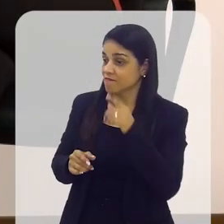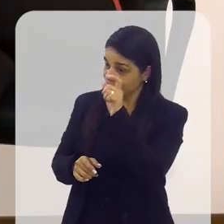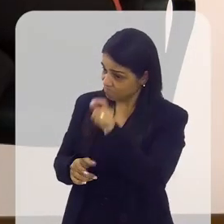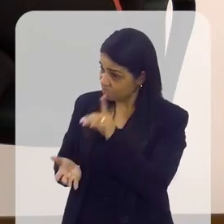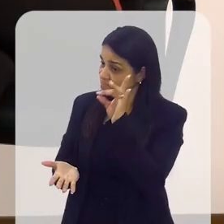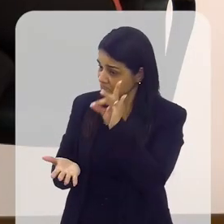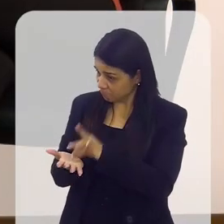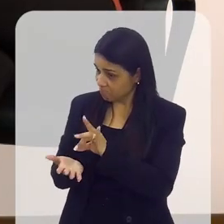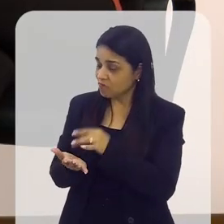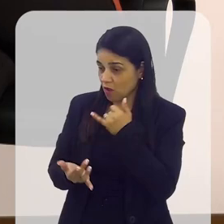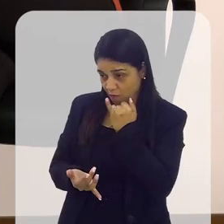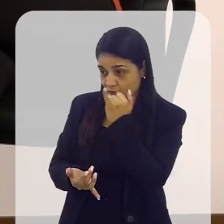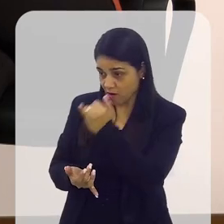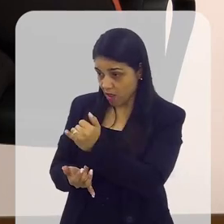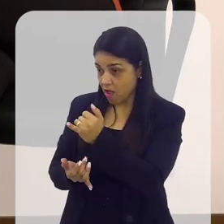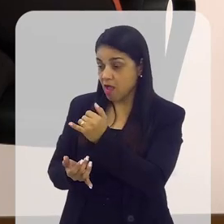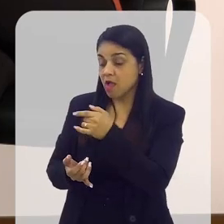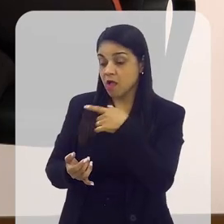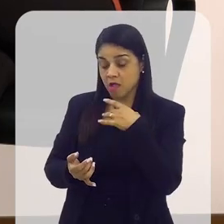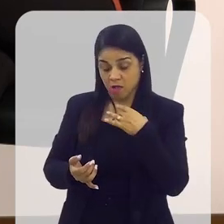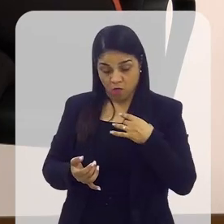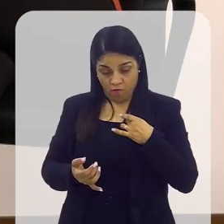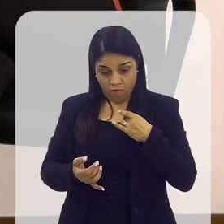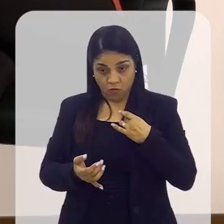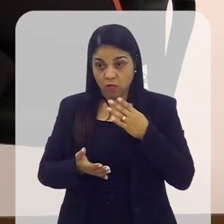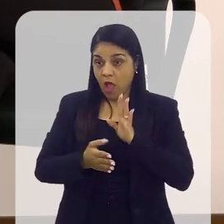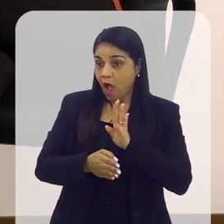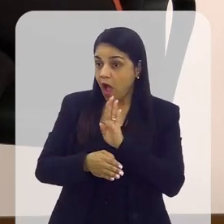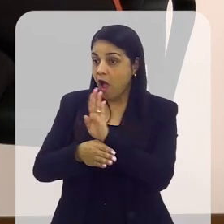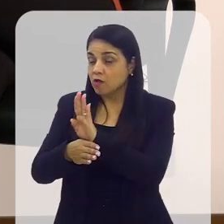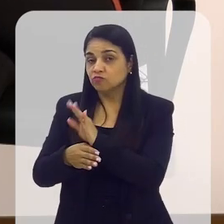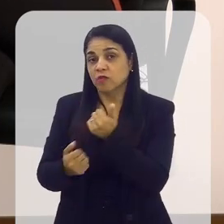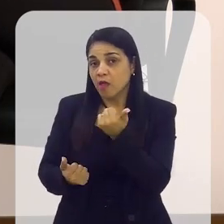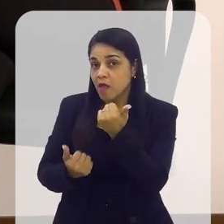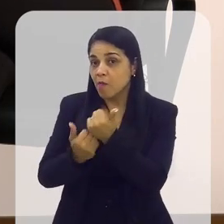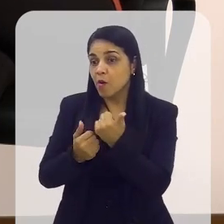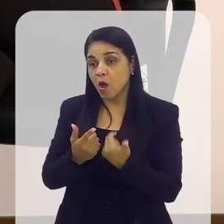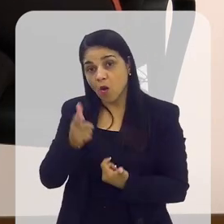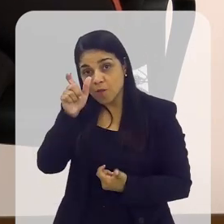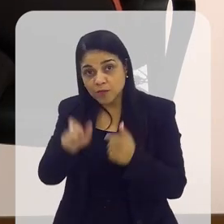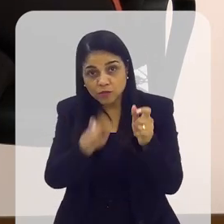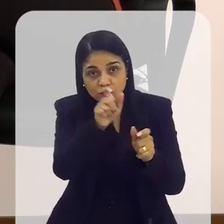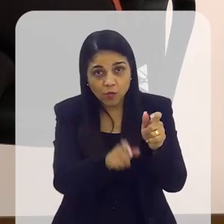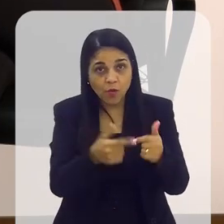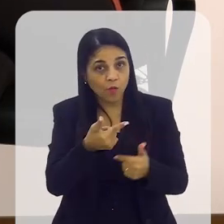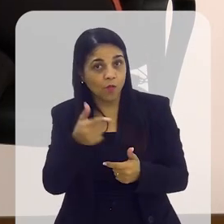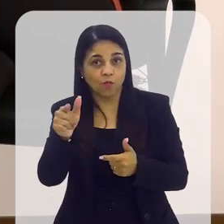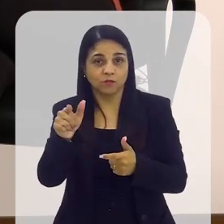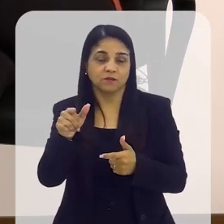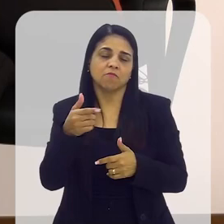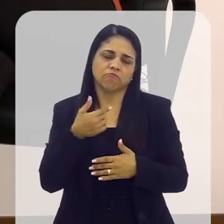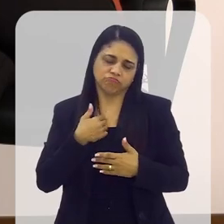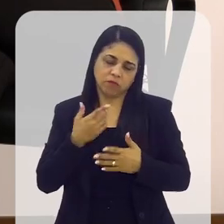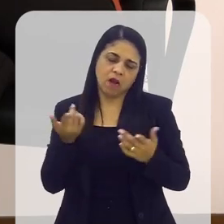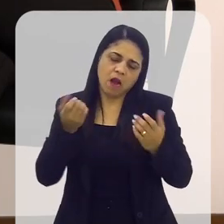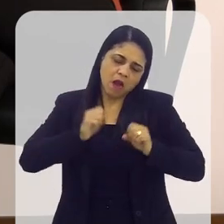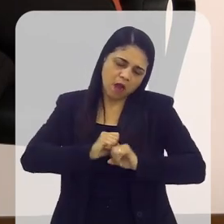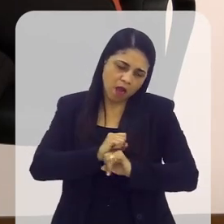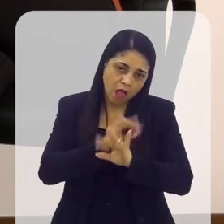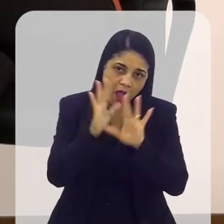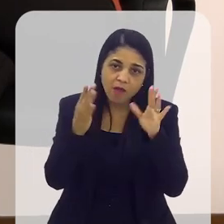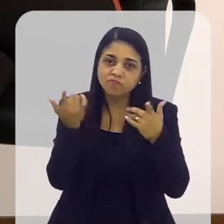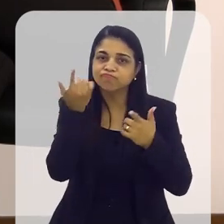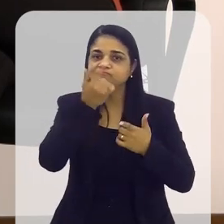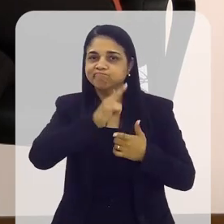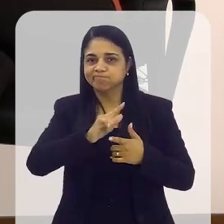a pessoa está se dedicando a ajudar o próximo, literalmente. Claro que com isso também ela vai ter